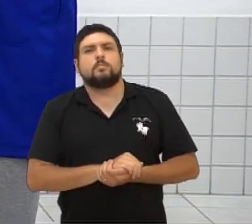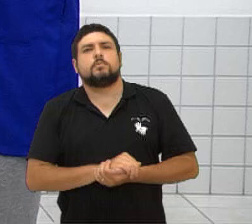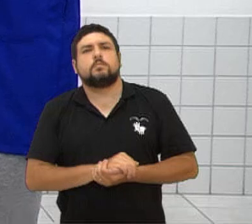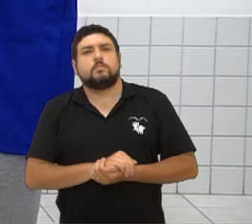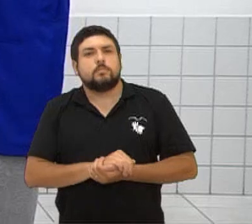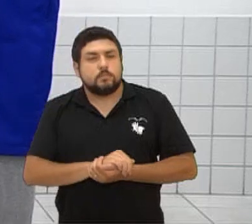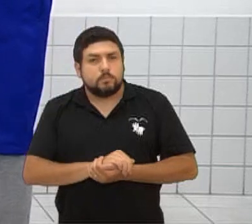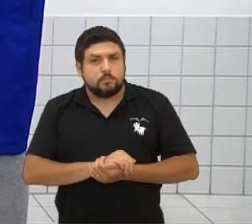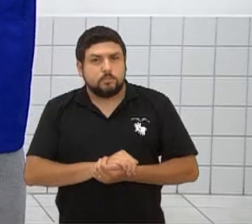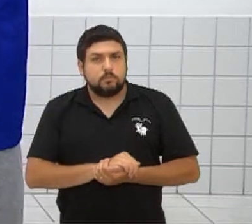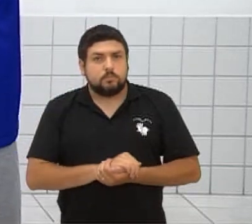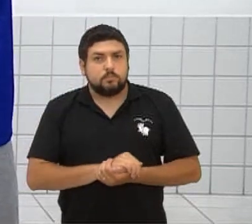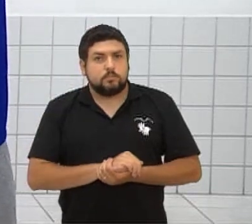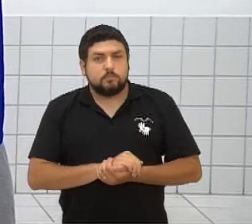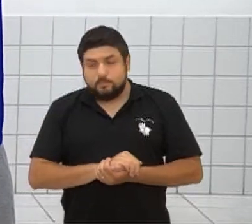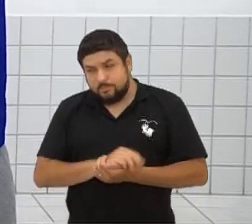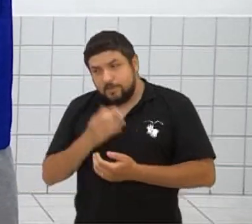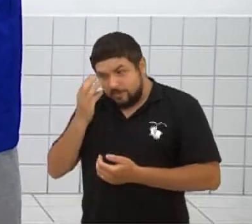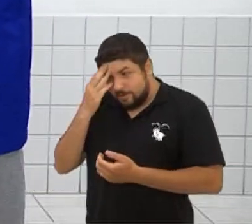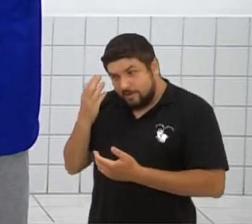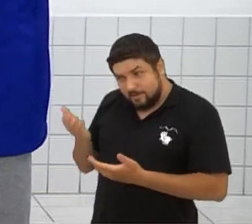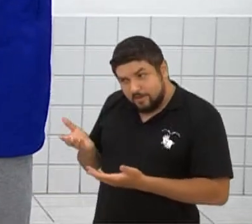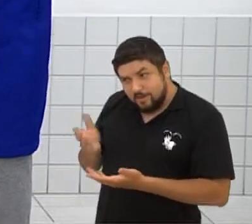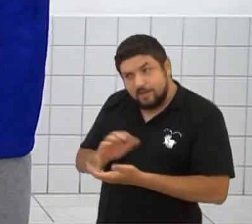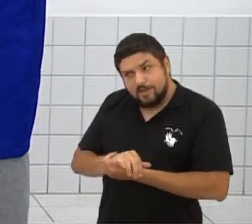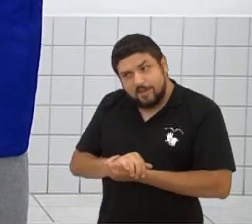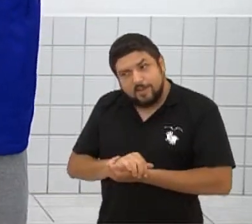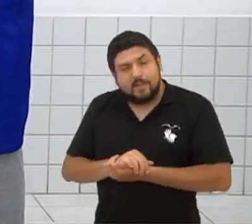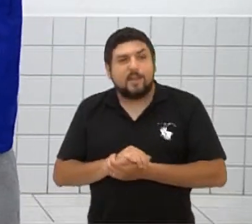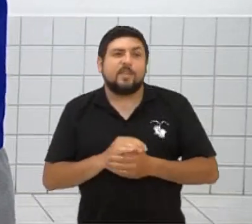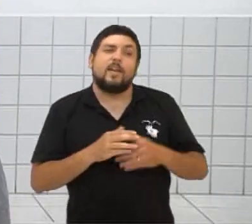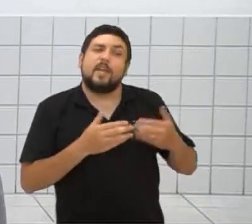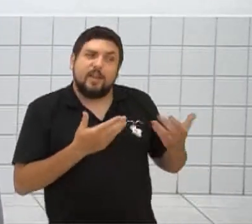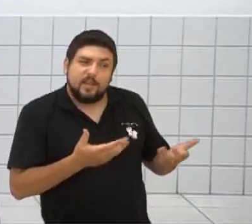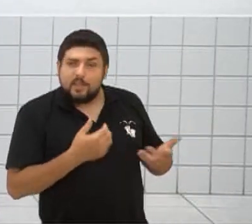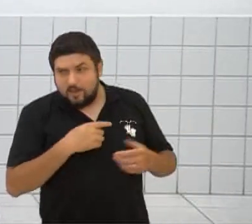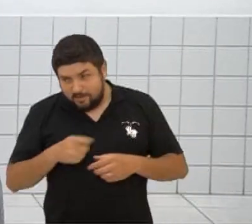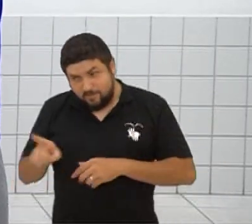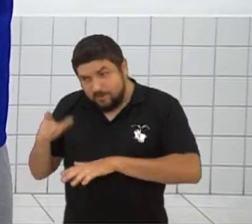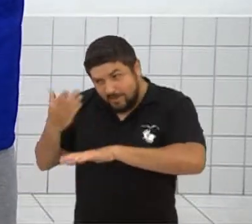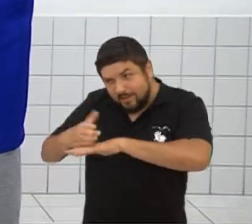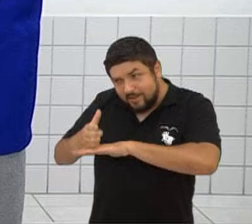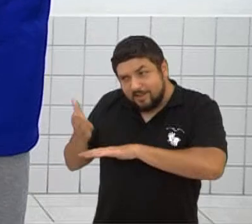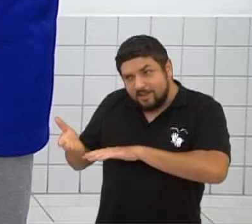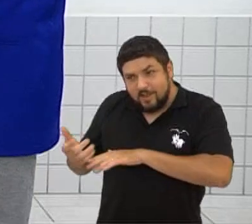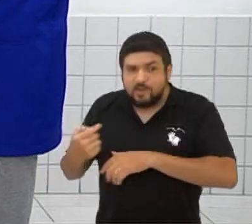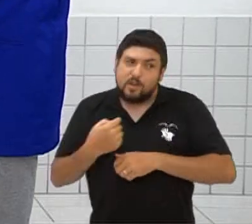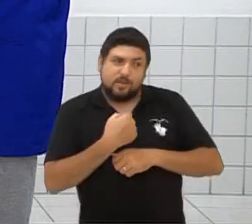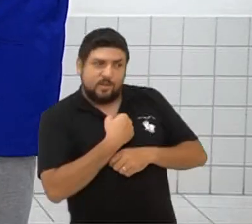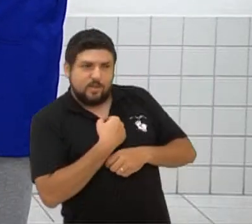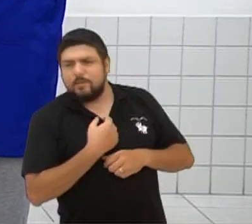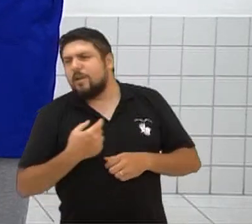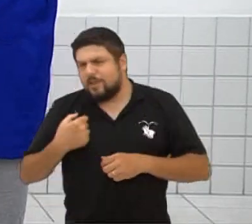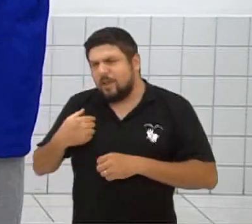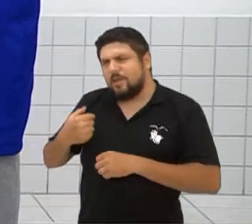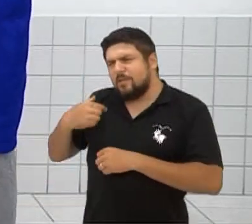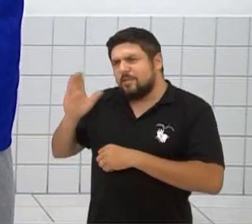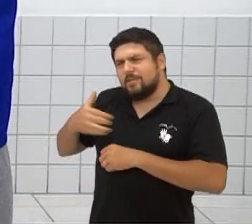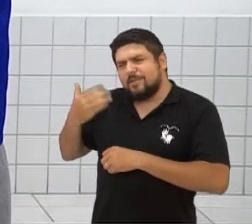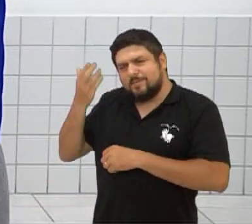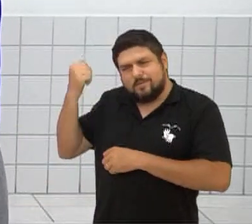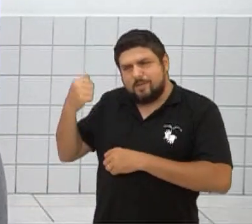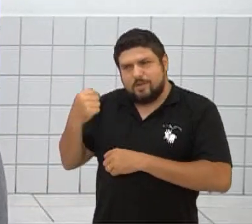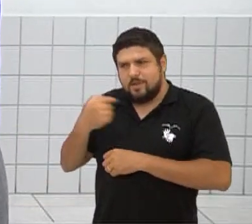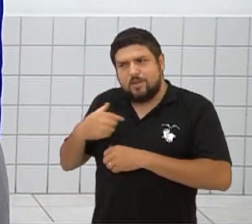pergunta. O professor sabe o esporte mais praticado no Brasil? Então, Melanie, Será que você pratica esse esporte ou eu que pratico? Já pratiquei. Atualmente eu não